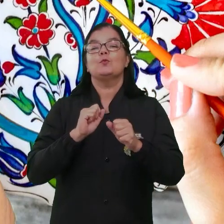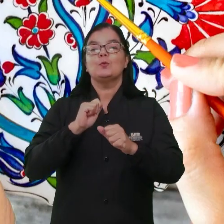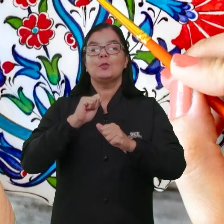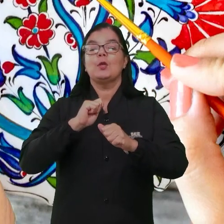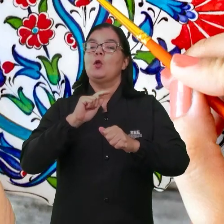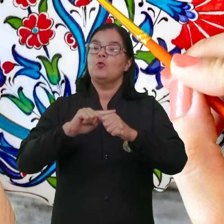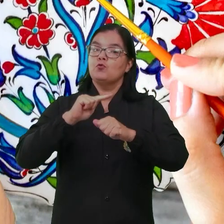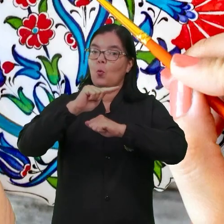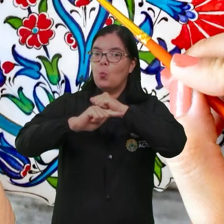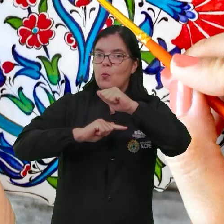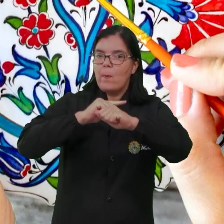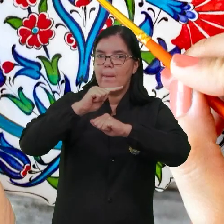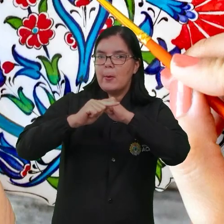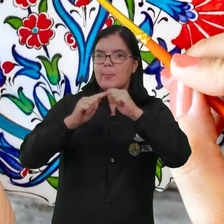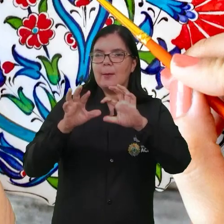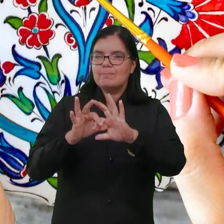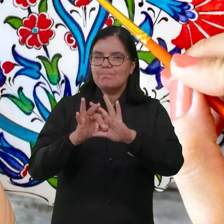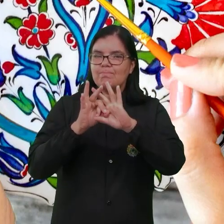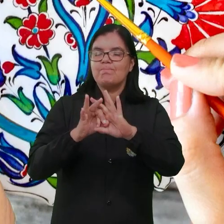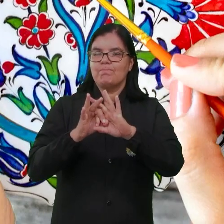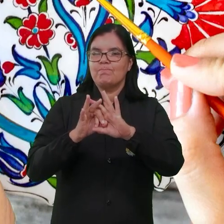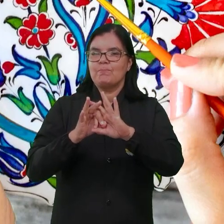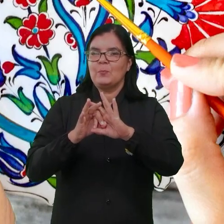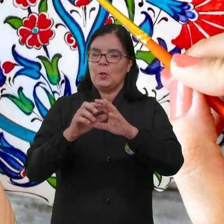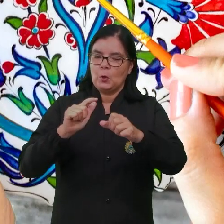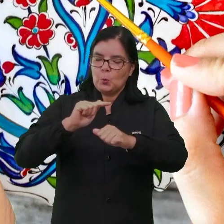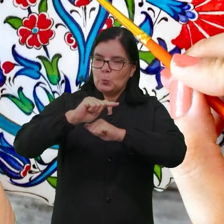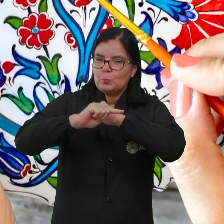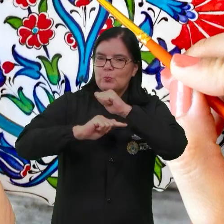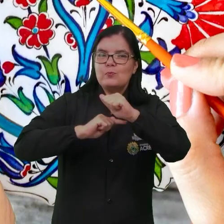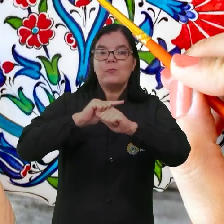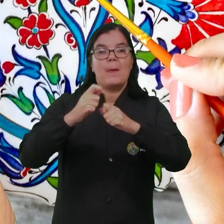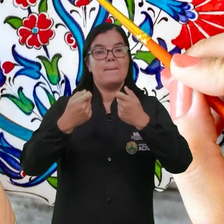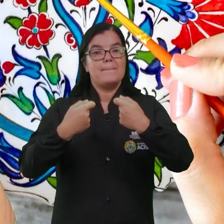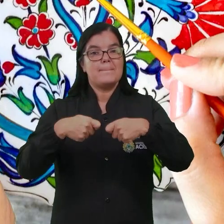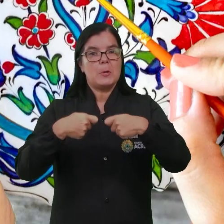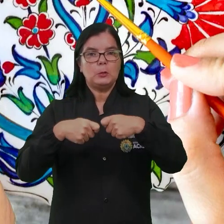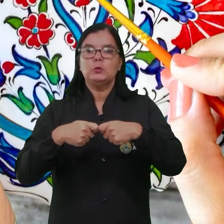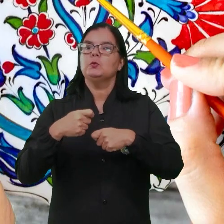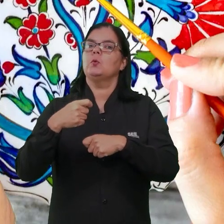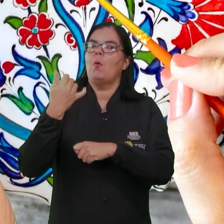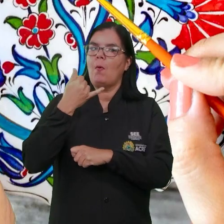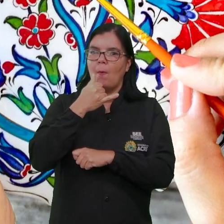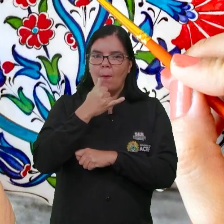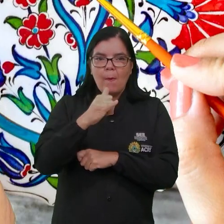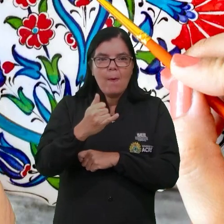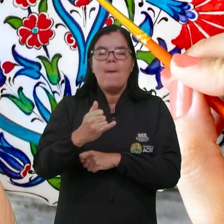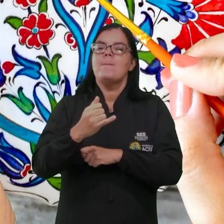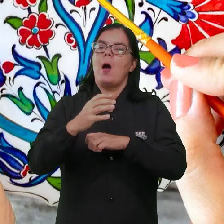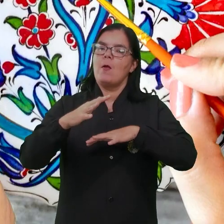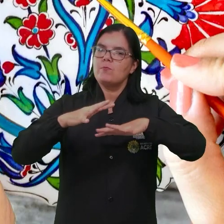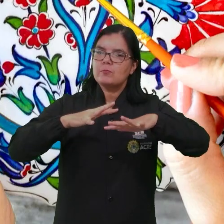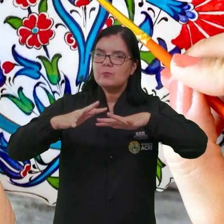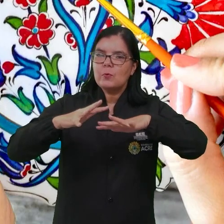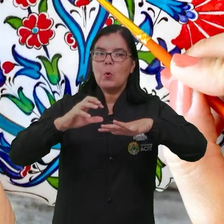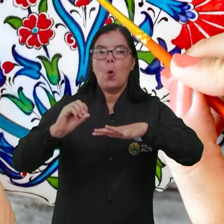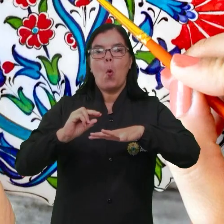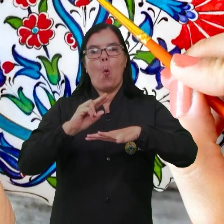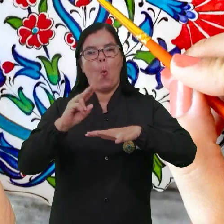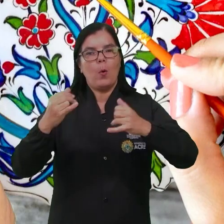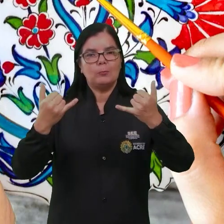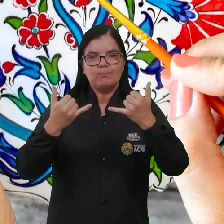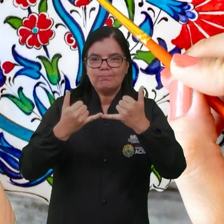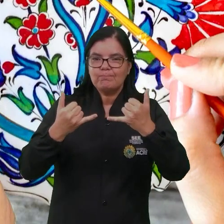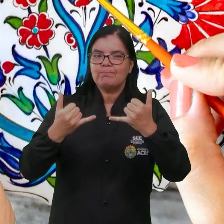quê? Firmemente presos uns aos outros. E vai precisar o quê? De muita energia para movimentá-los ou romper